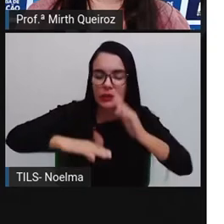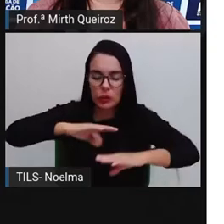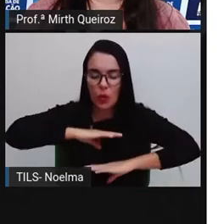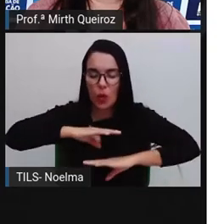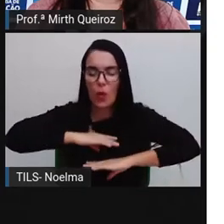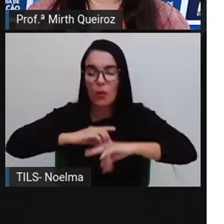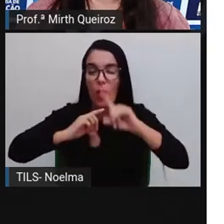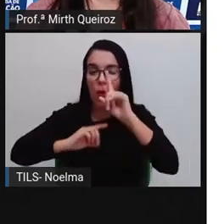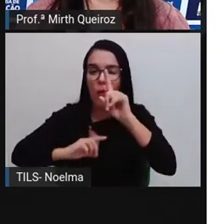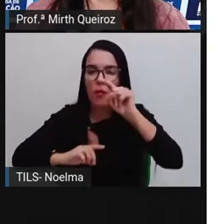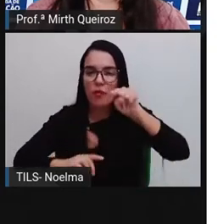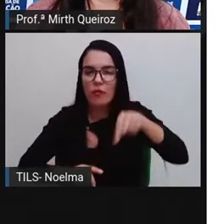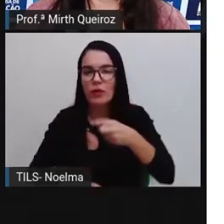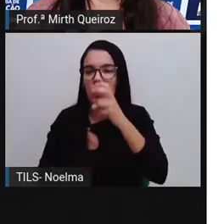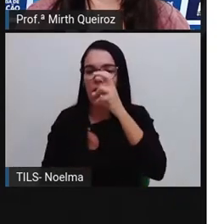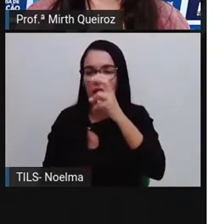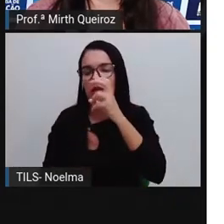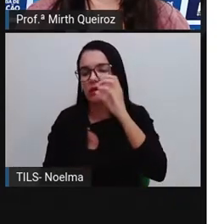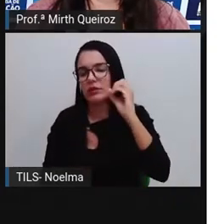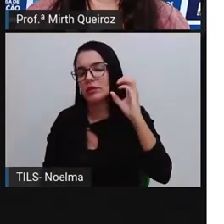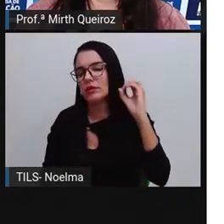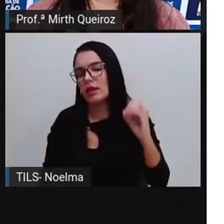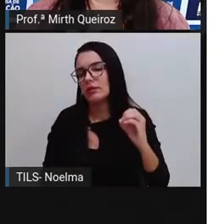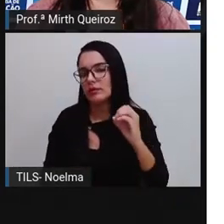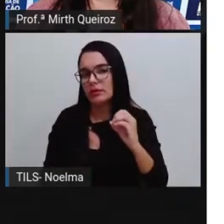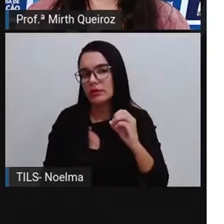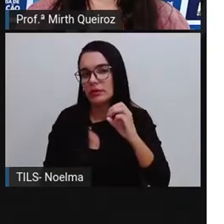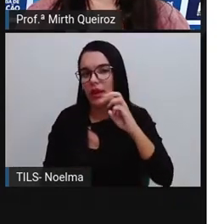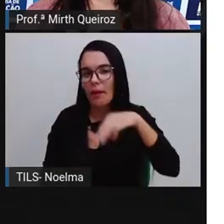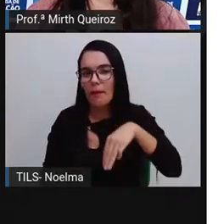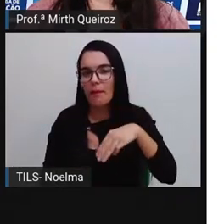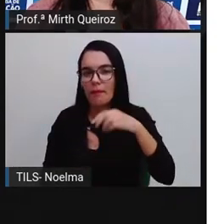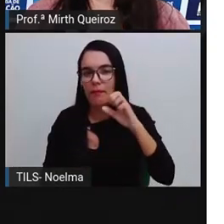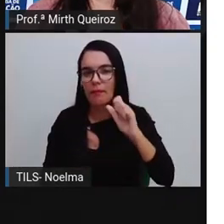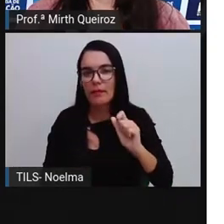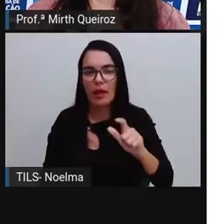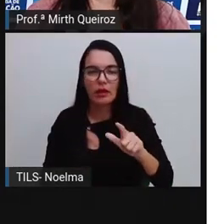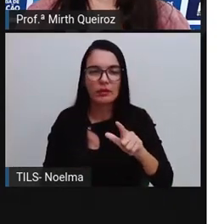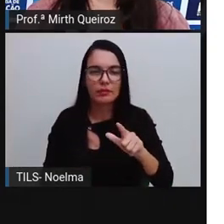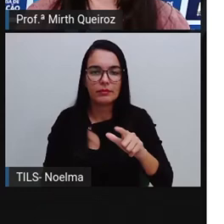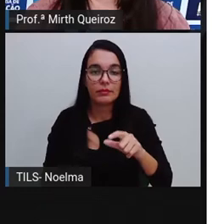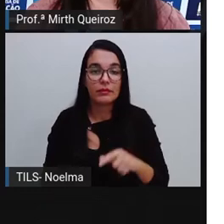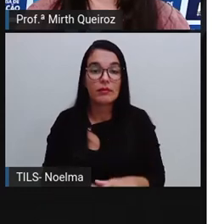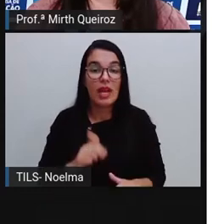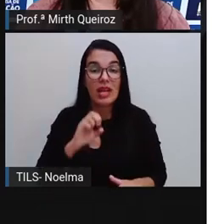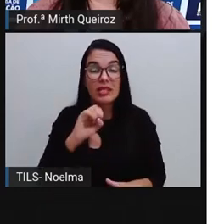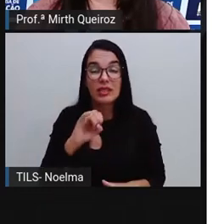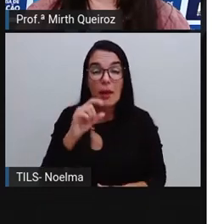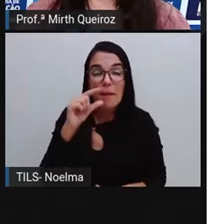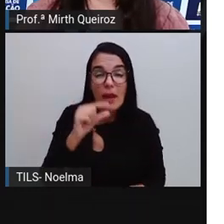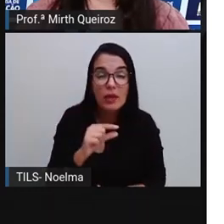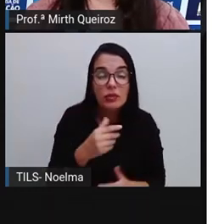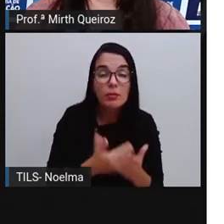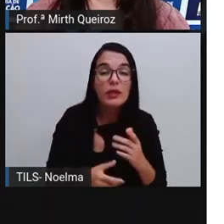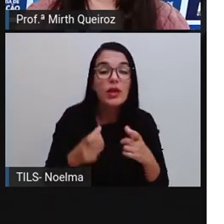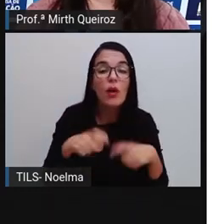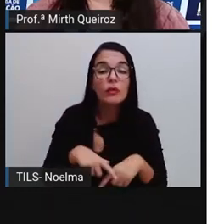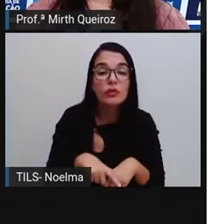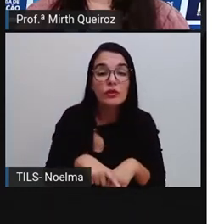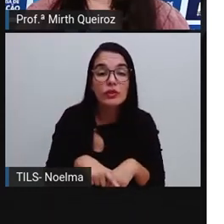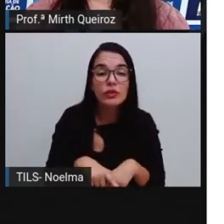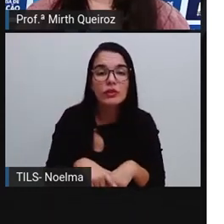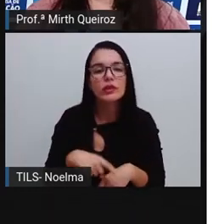ml de água. E onde é que a gente perde menos água? Se a gente ficar parado, que a gente vai gastar o quê?